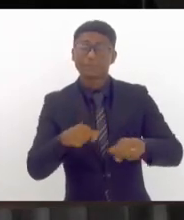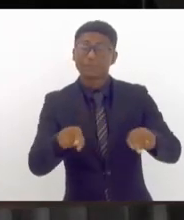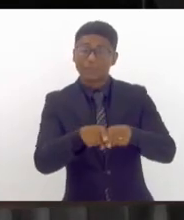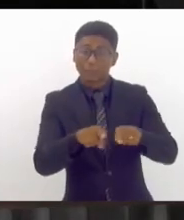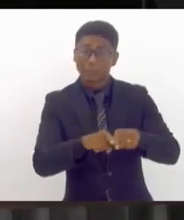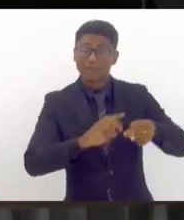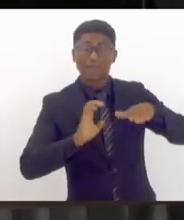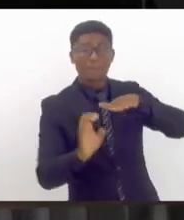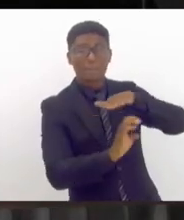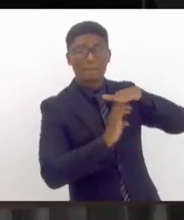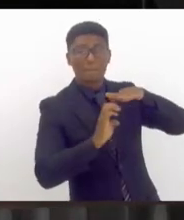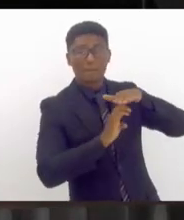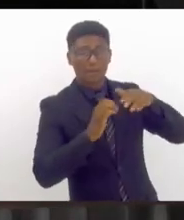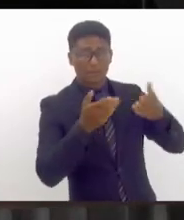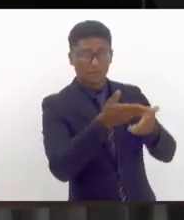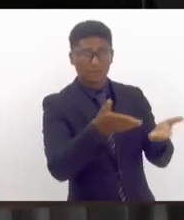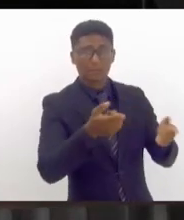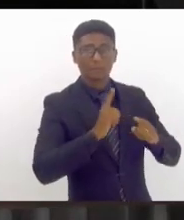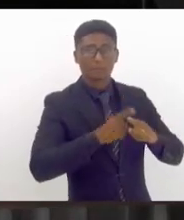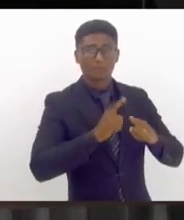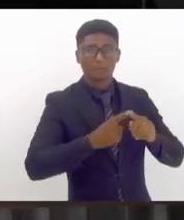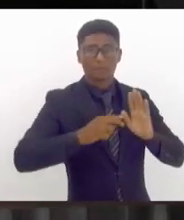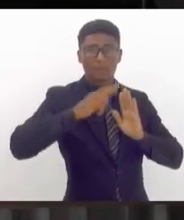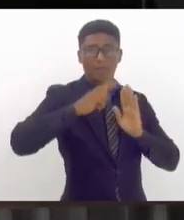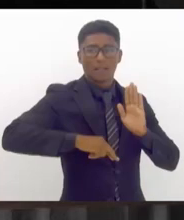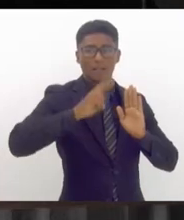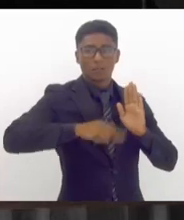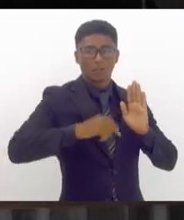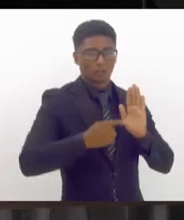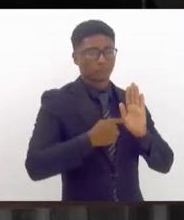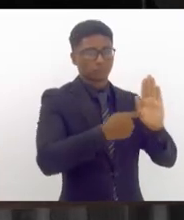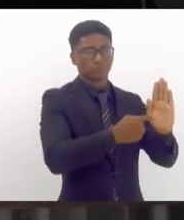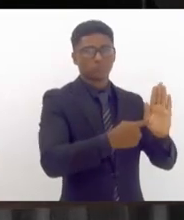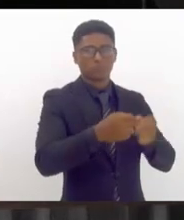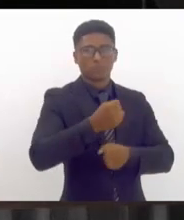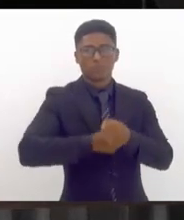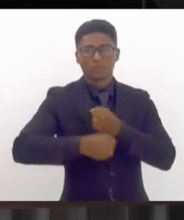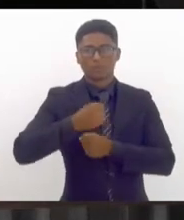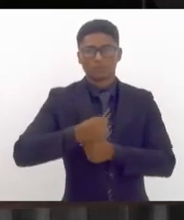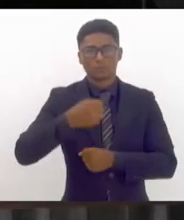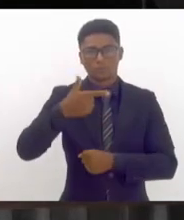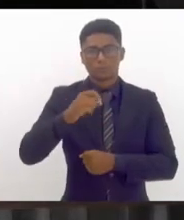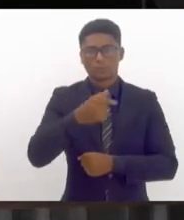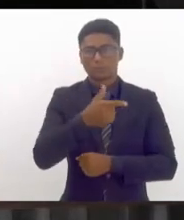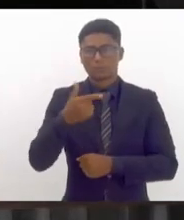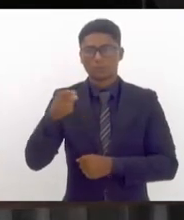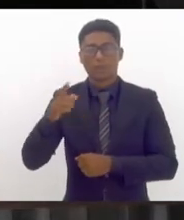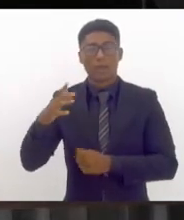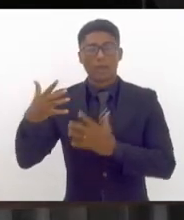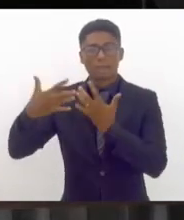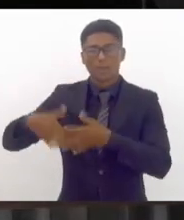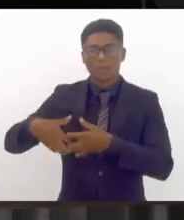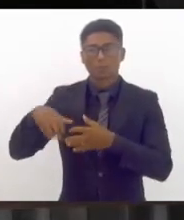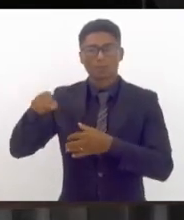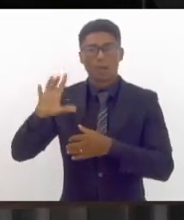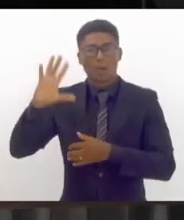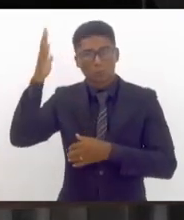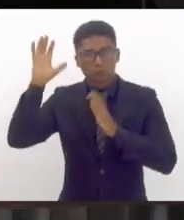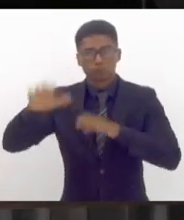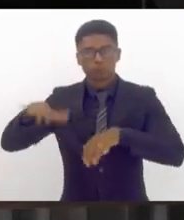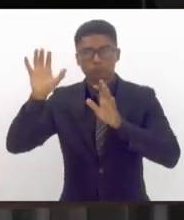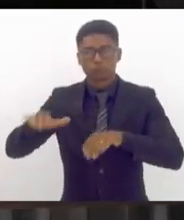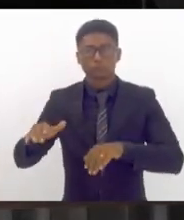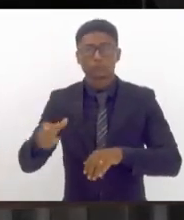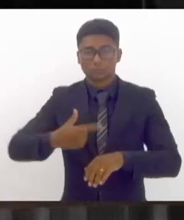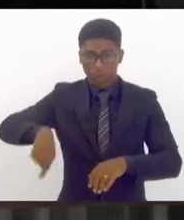imobiliária, porque no relatório que apresentei para as tragédias de 2022 em Petrópolis, nós constatamos e estamos encaminhando ao